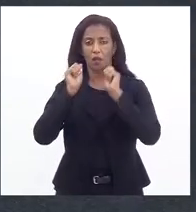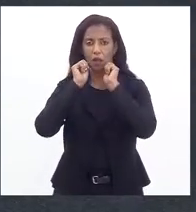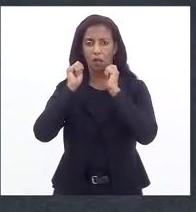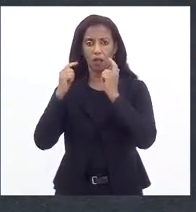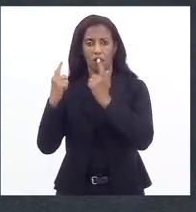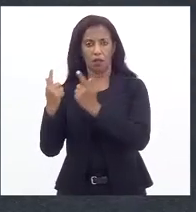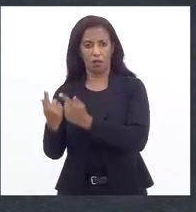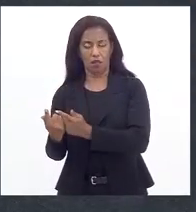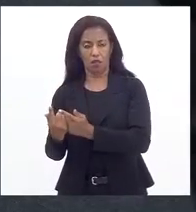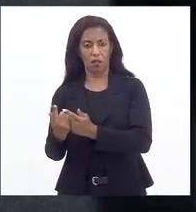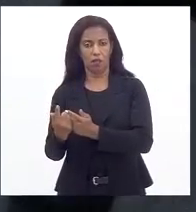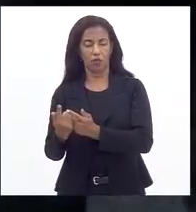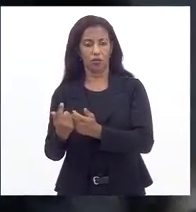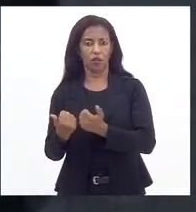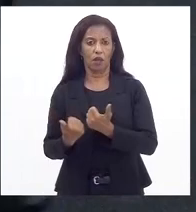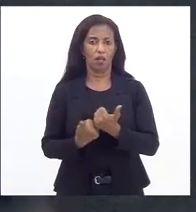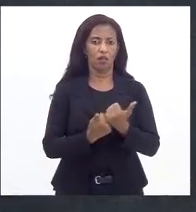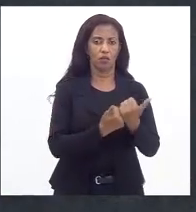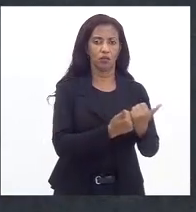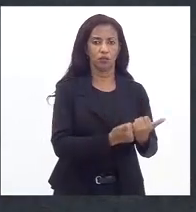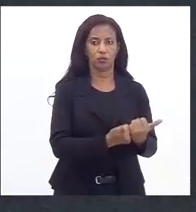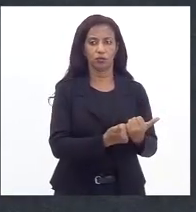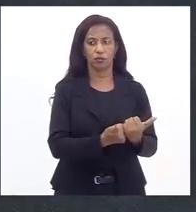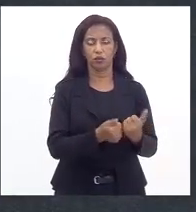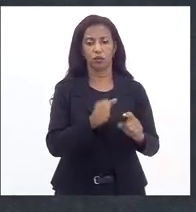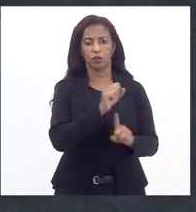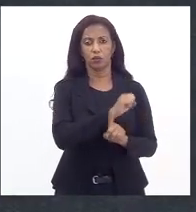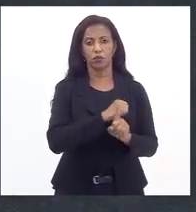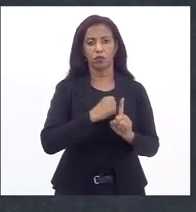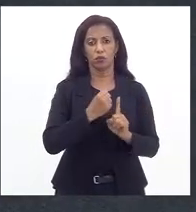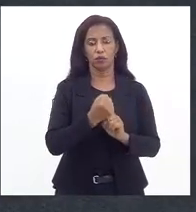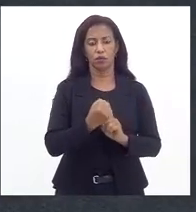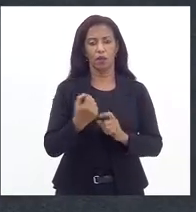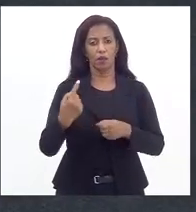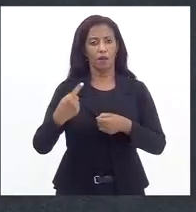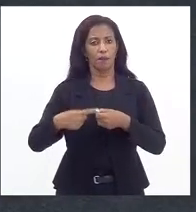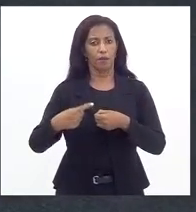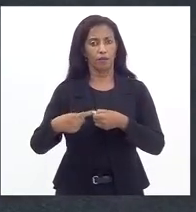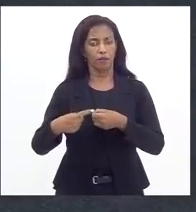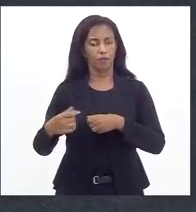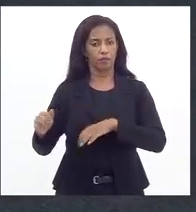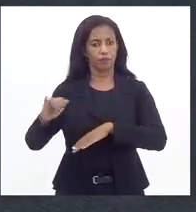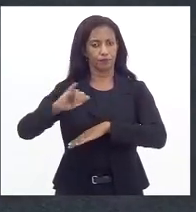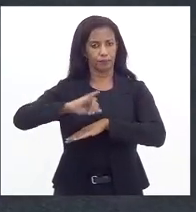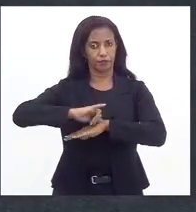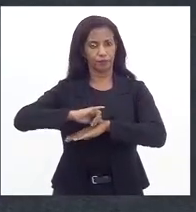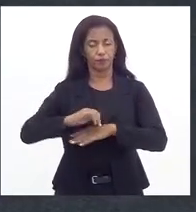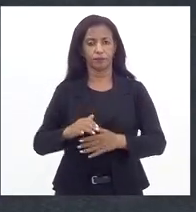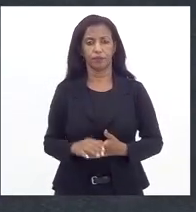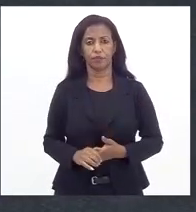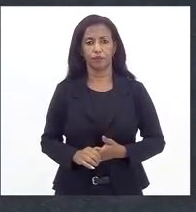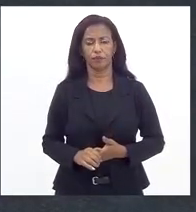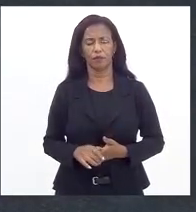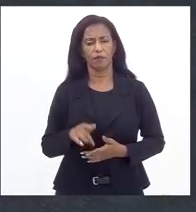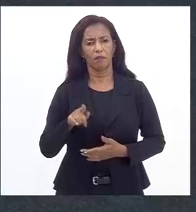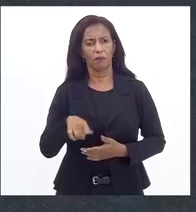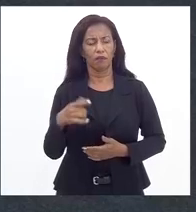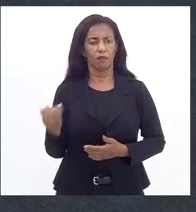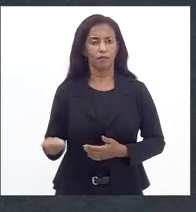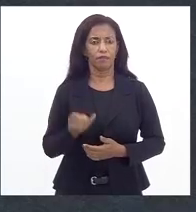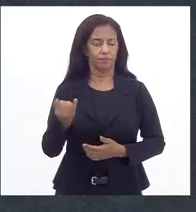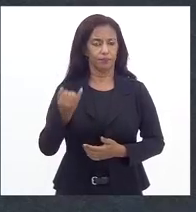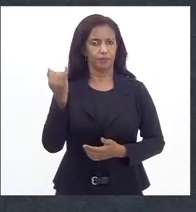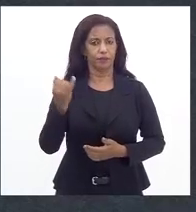alerj ao fundo de assistência social do município da capital ele é extremamente